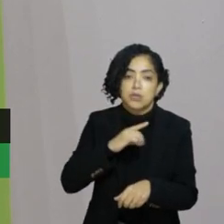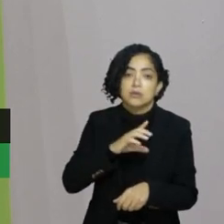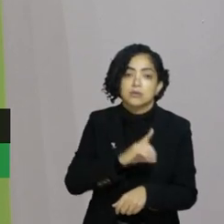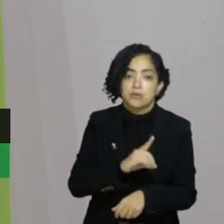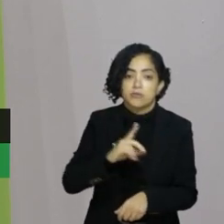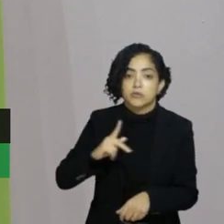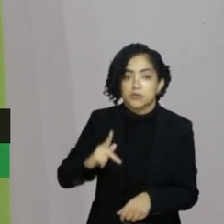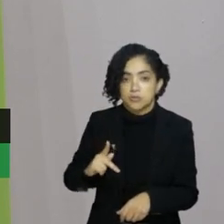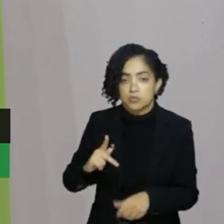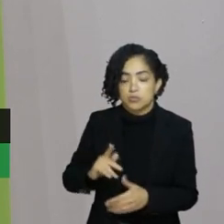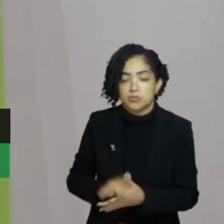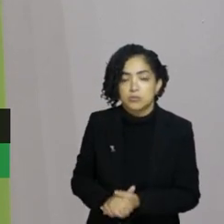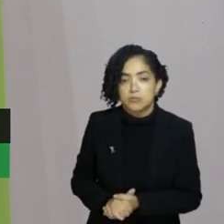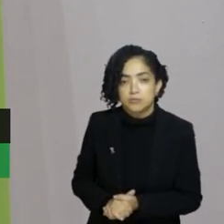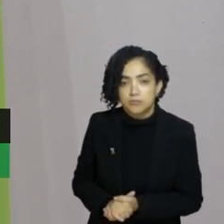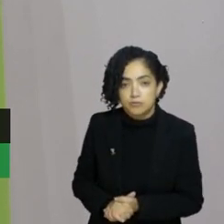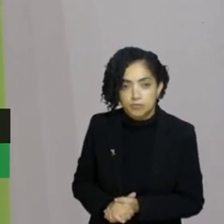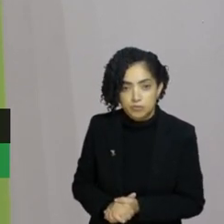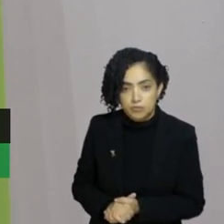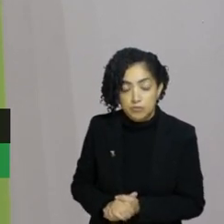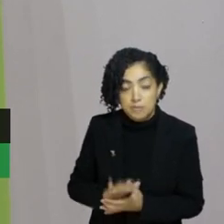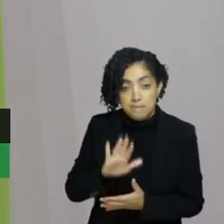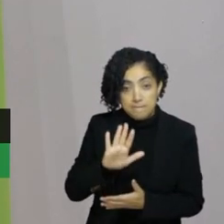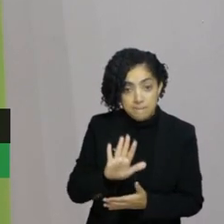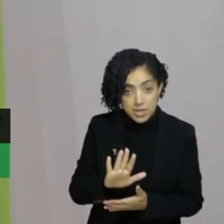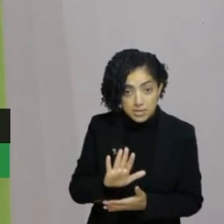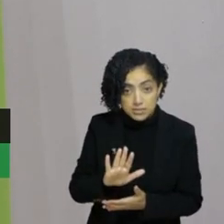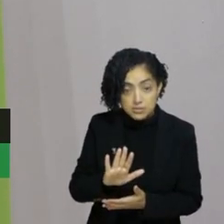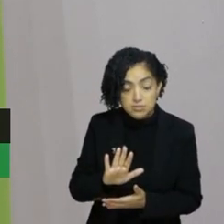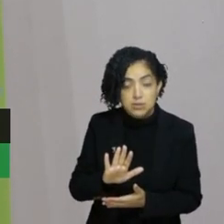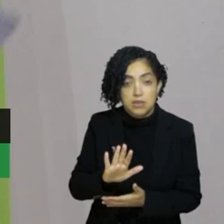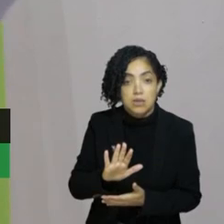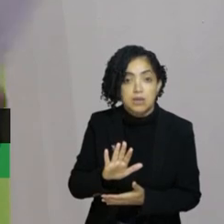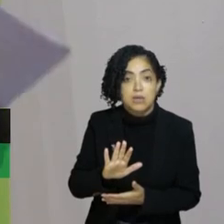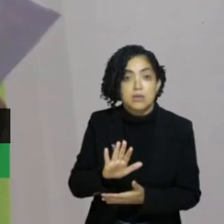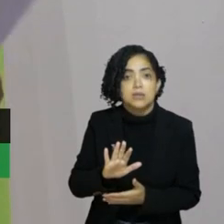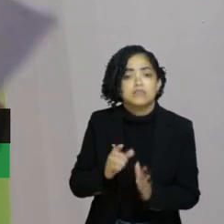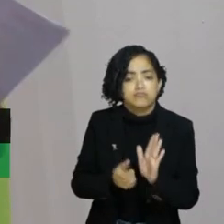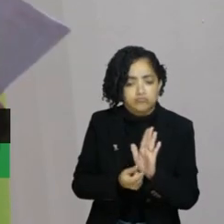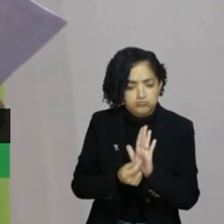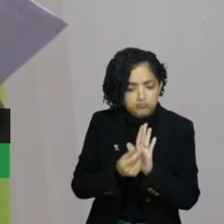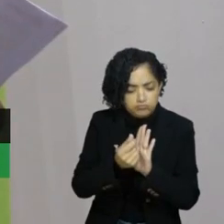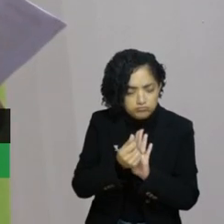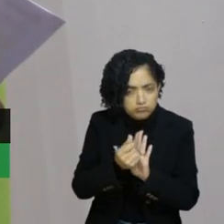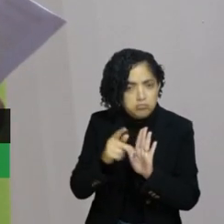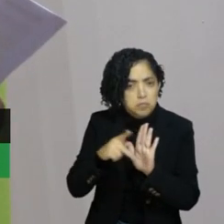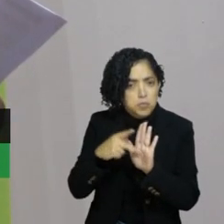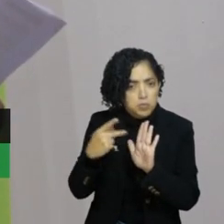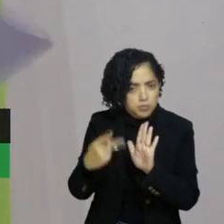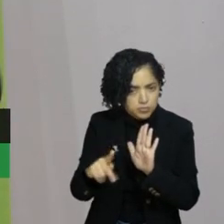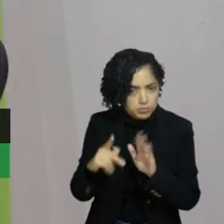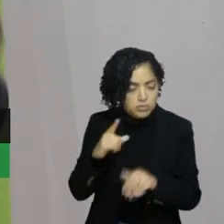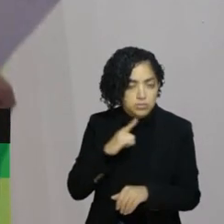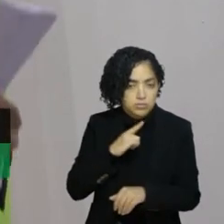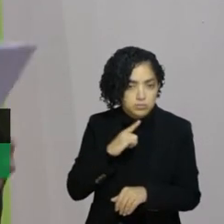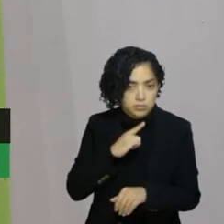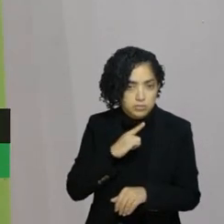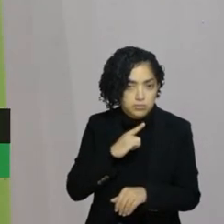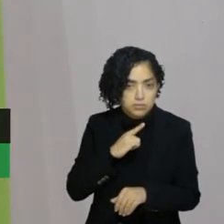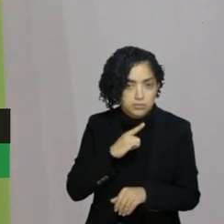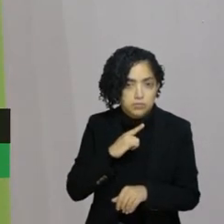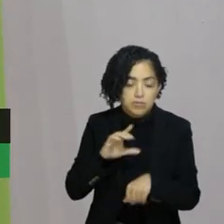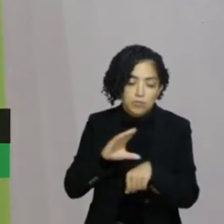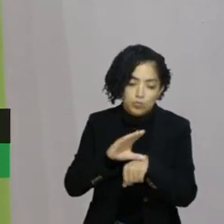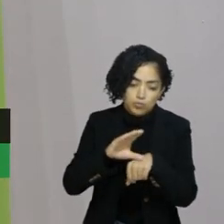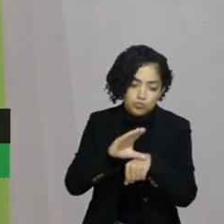Pública. Agora, a Defensoria tem o seu orçamento próprio. Isso é